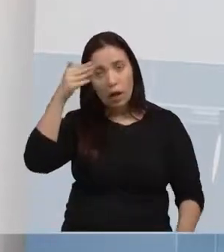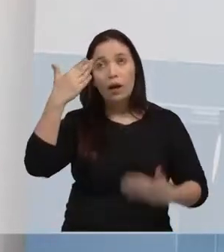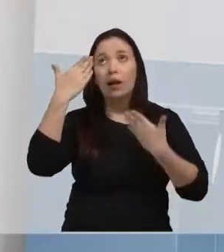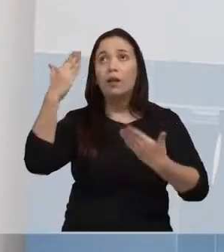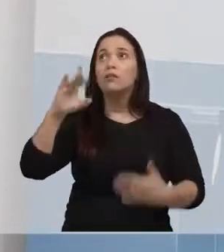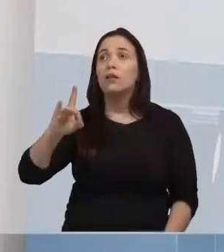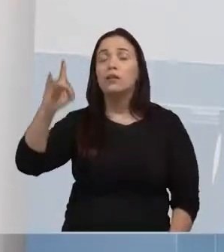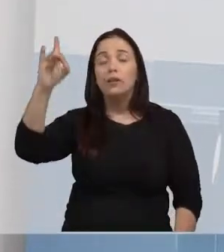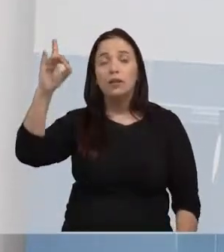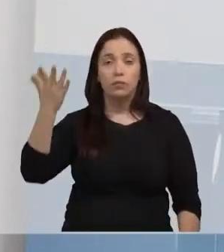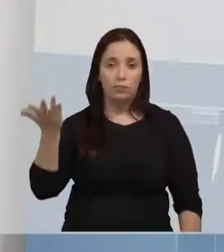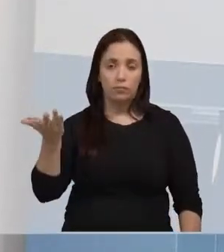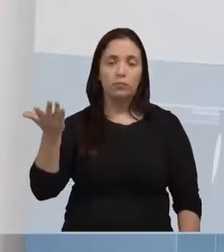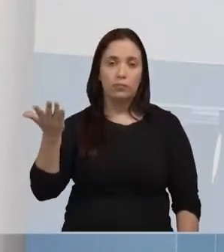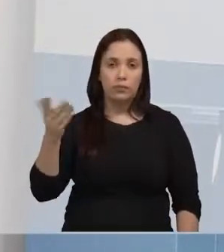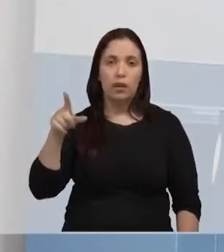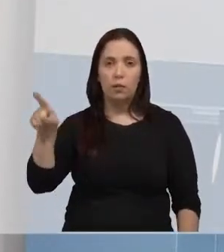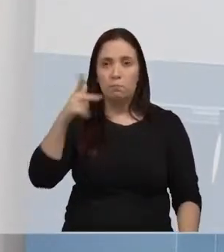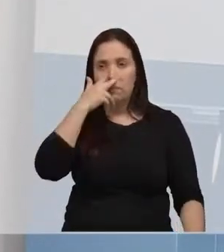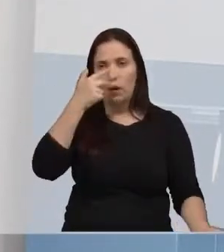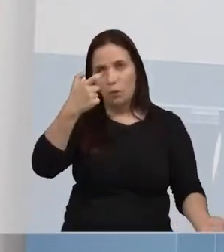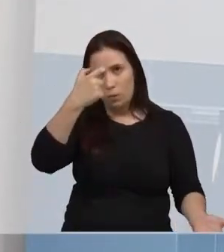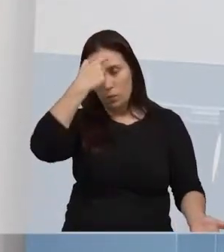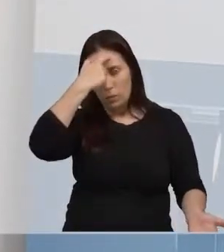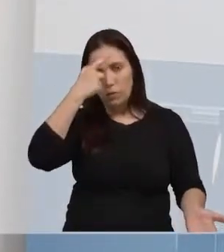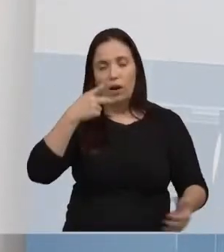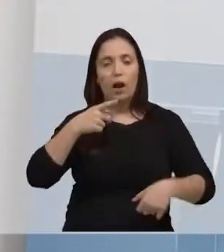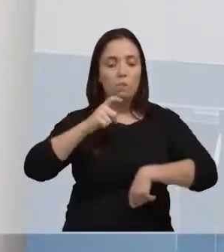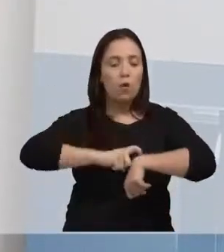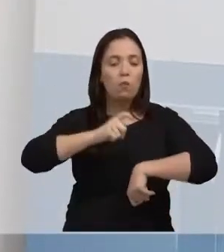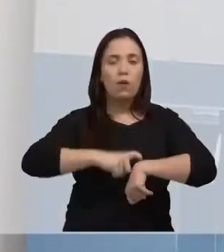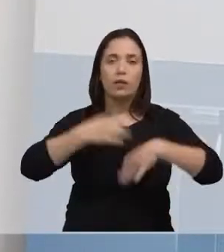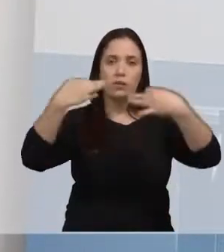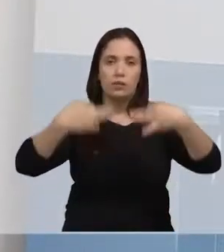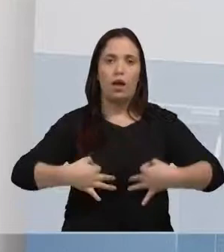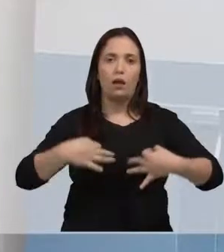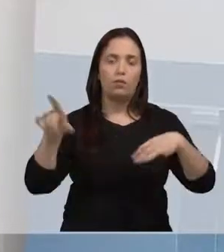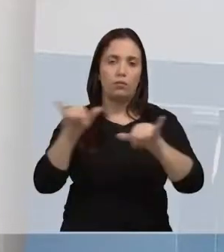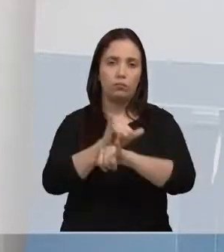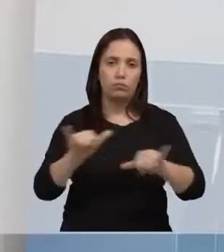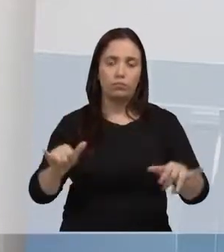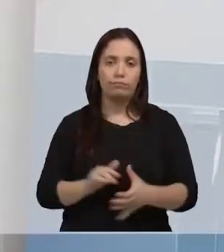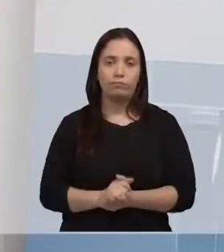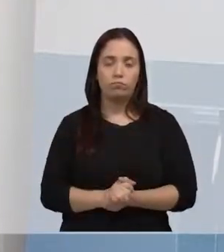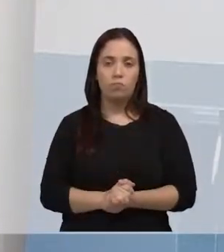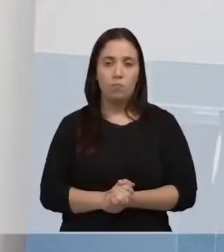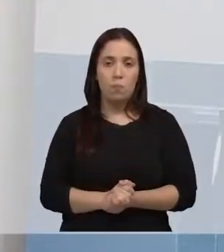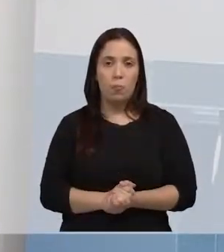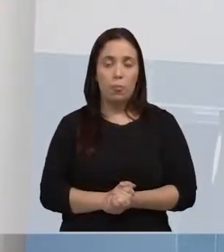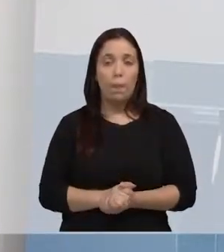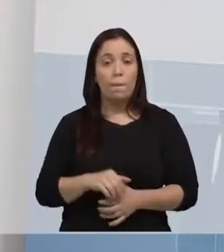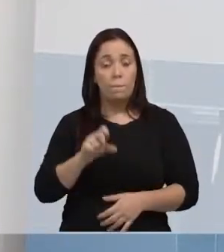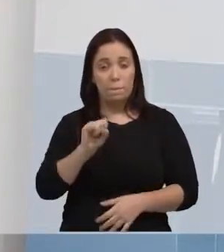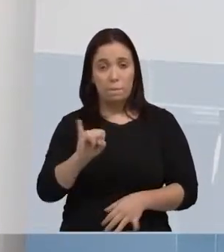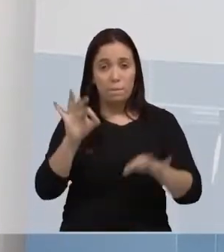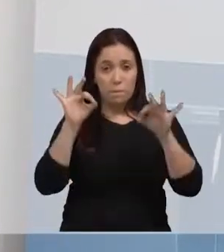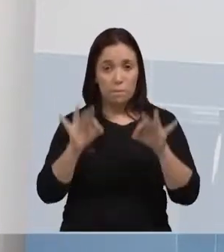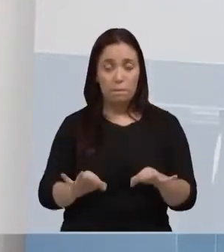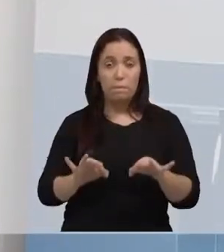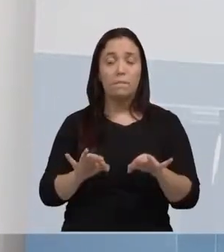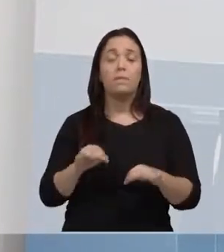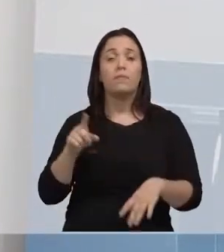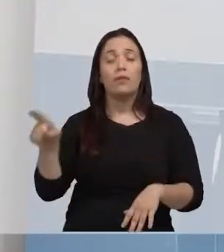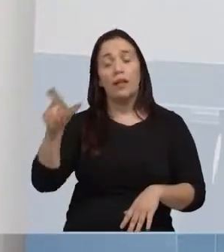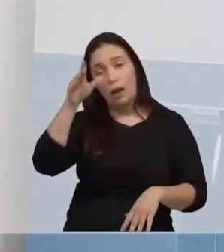Graças a Deus que ele está dizendo a coisa na hora certa, no momento certo. Caso este cenário seja confirmado,